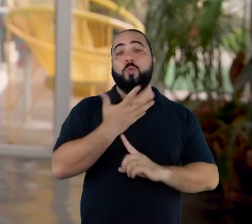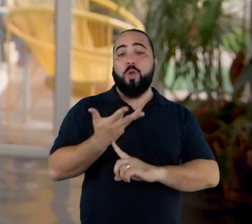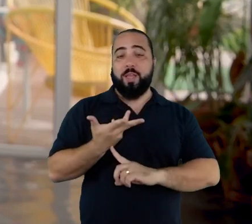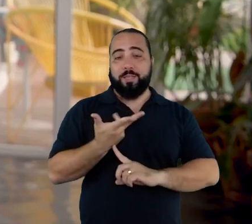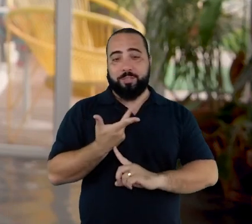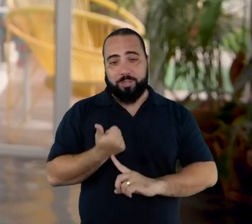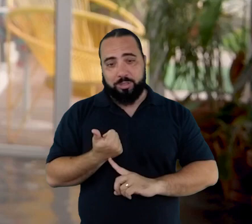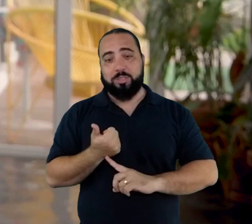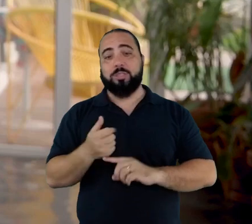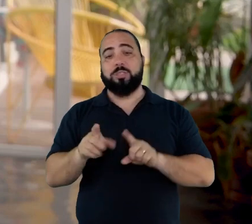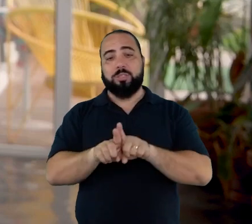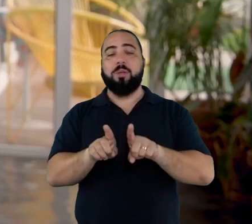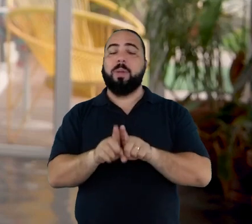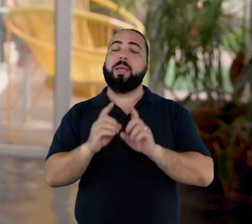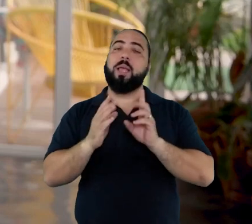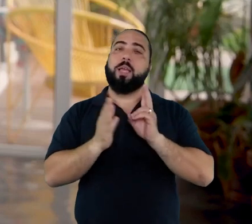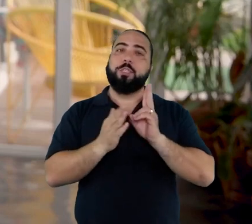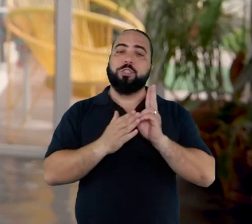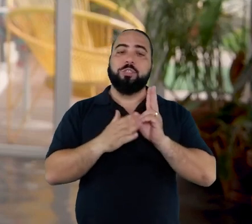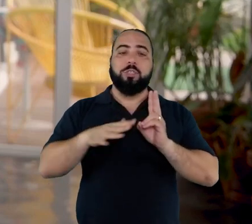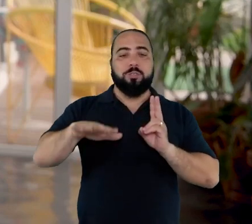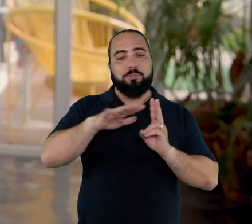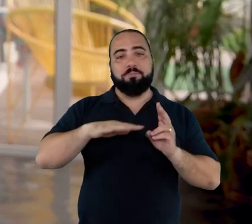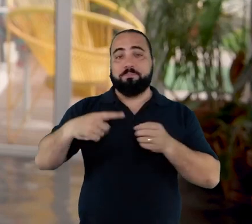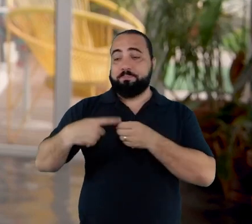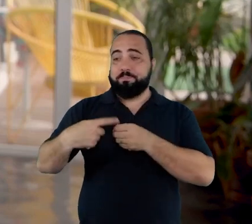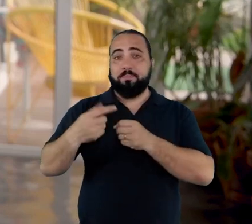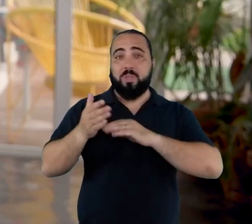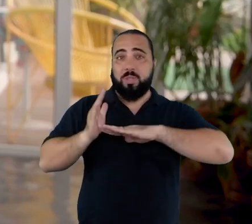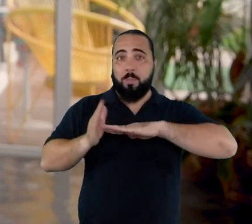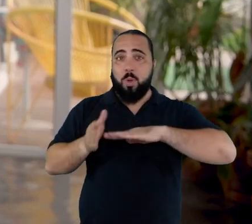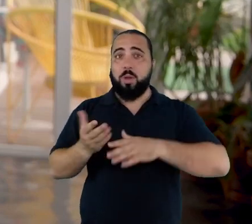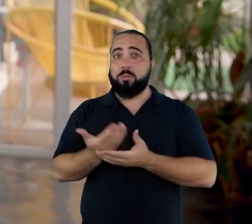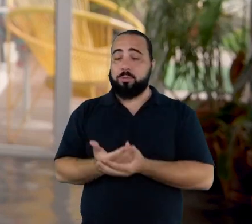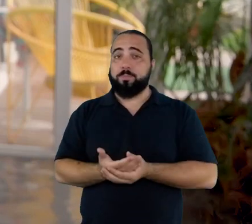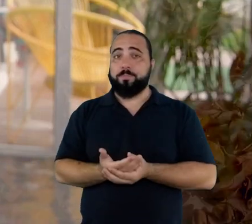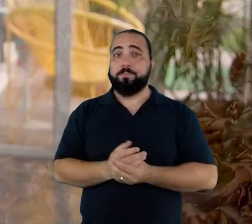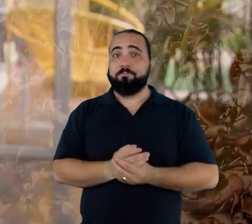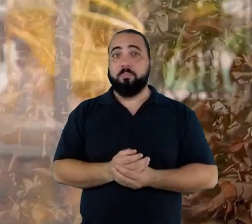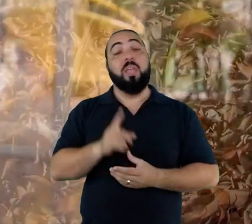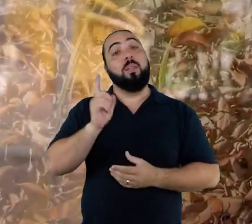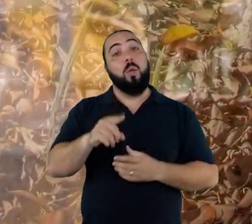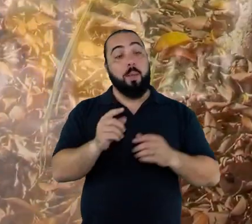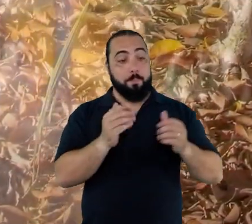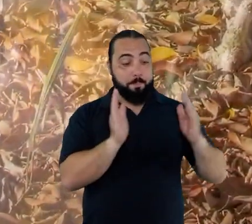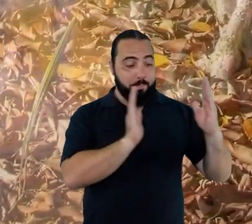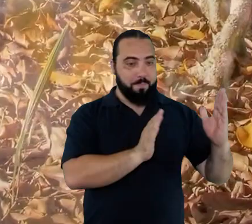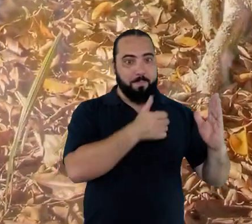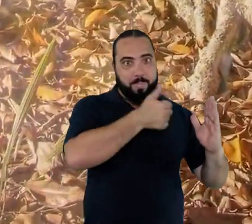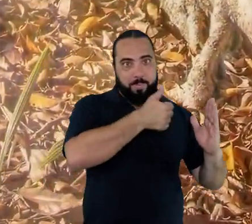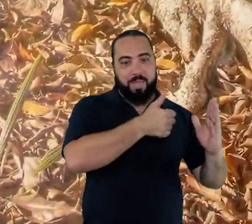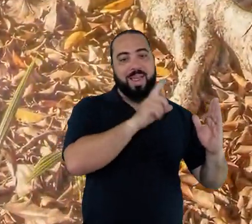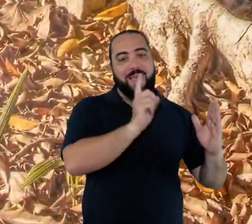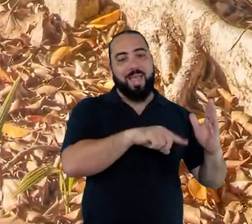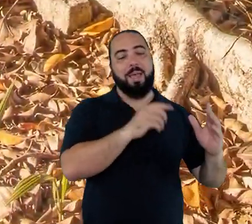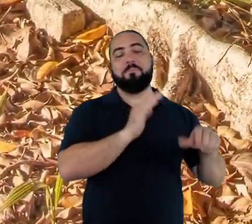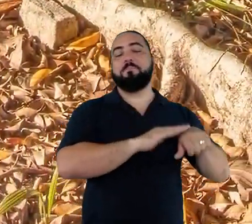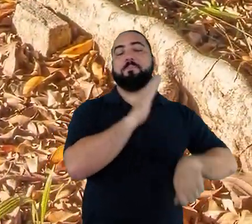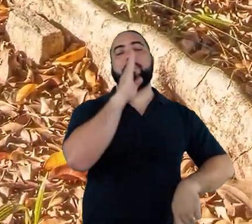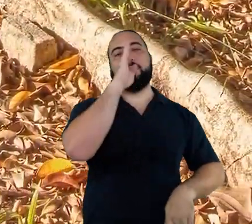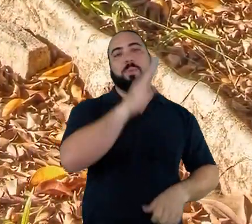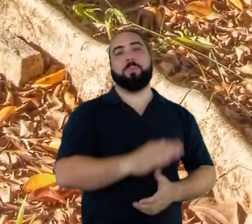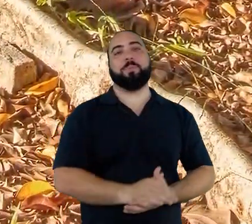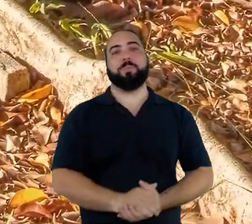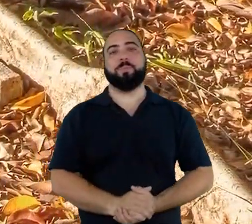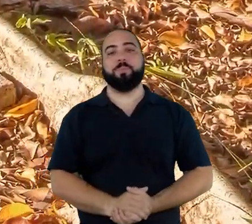artistas, causas e questões indígenas contemporâneas. Então essa primeira parte é a parte mágica criadora. As raízes